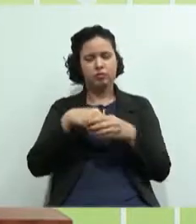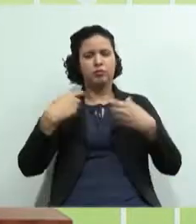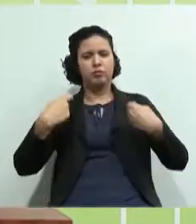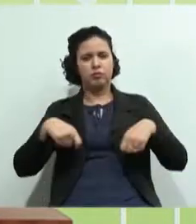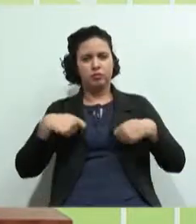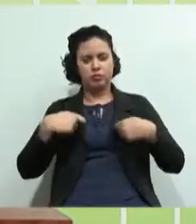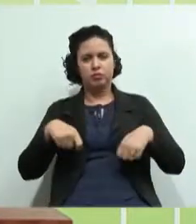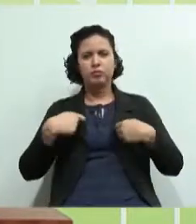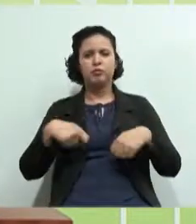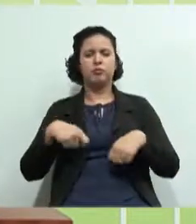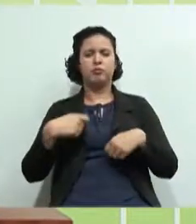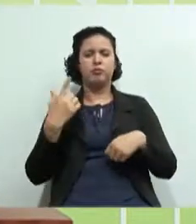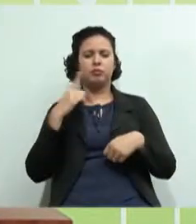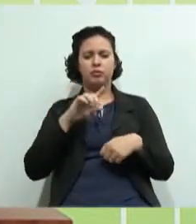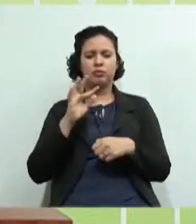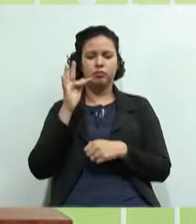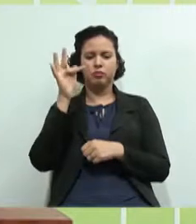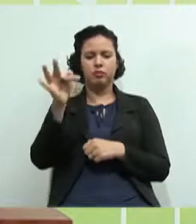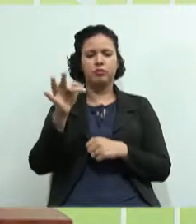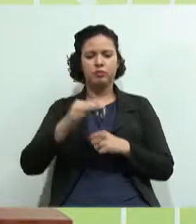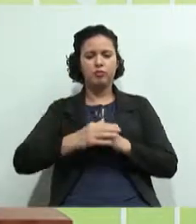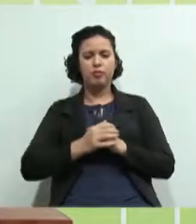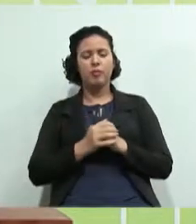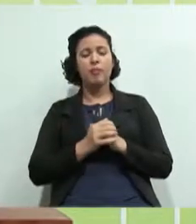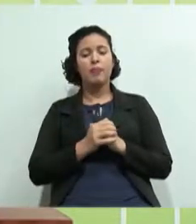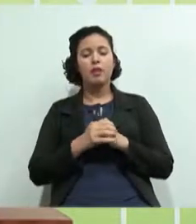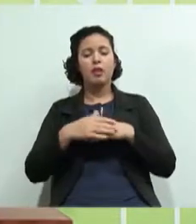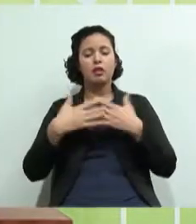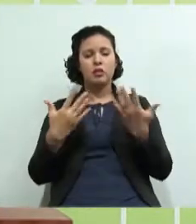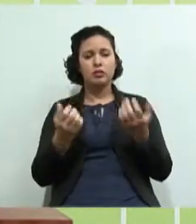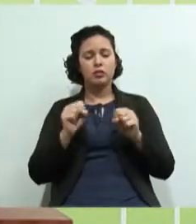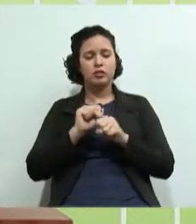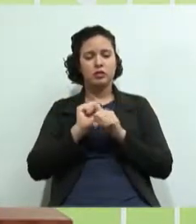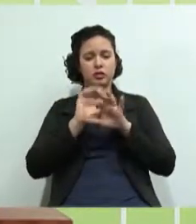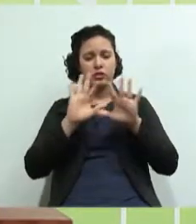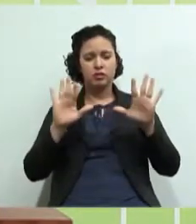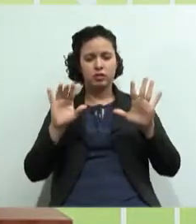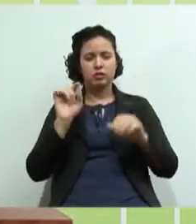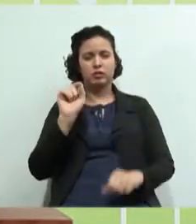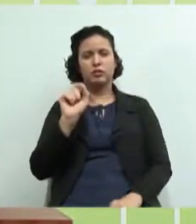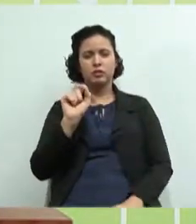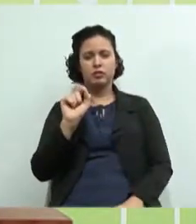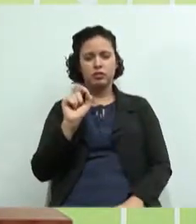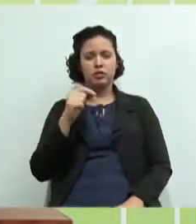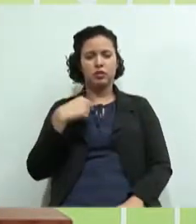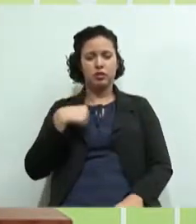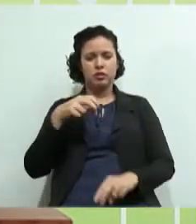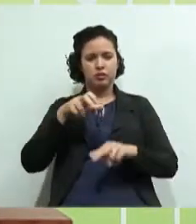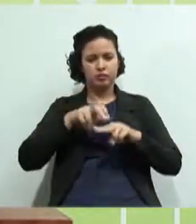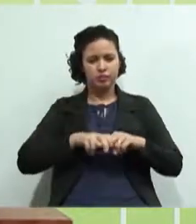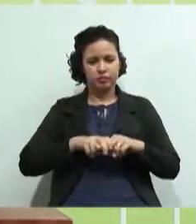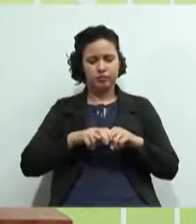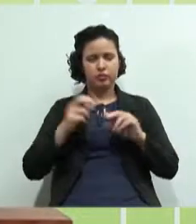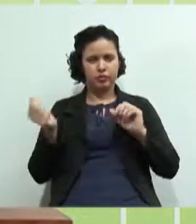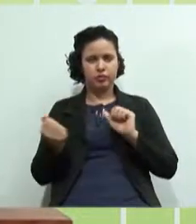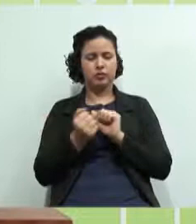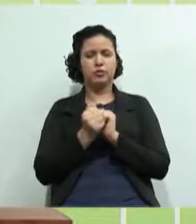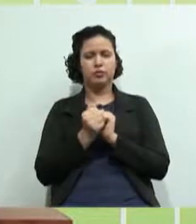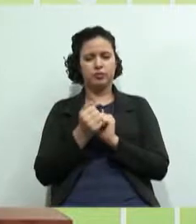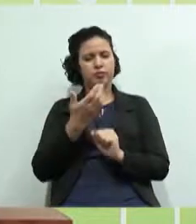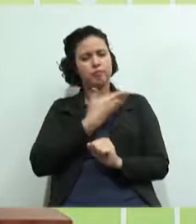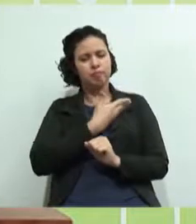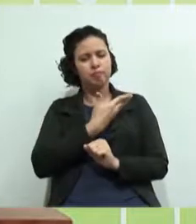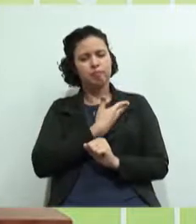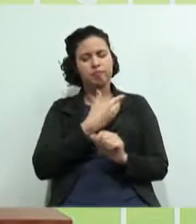necessita alcançar lá na frente. Então fica muito bem claro, você está nessa sala de aula, eu estou aqui no estúdio junto com os colegas de trabalho,